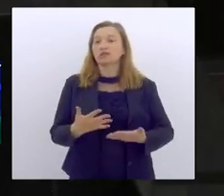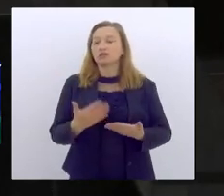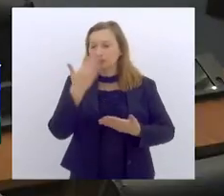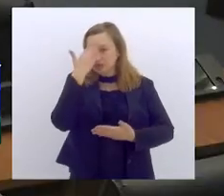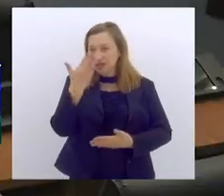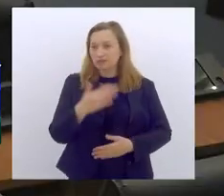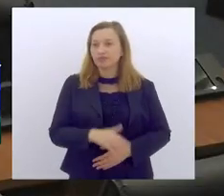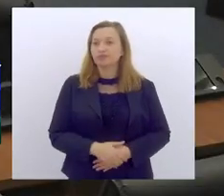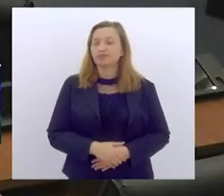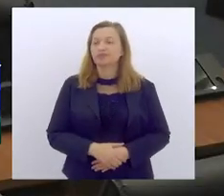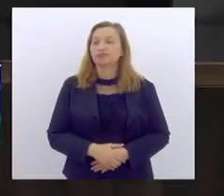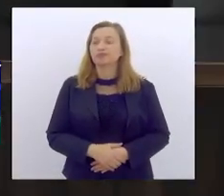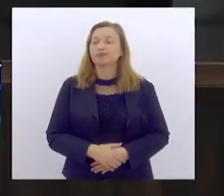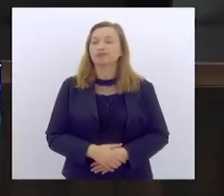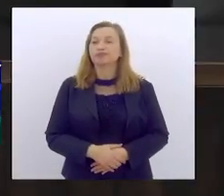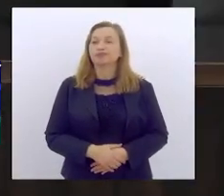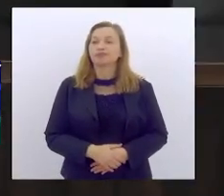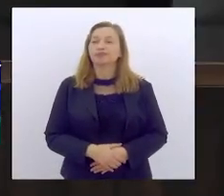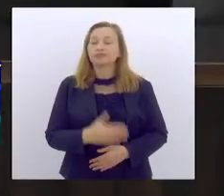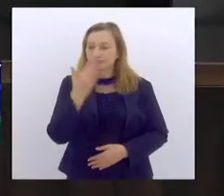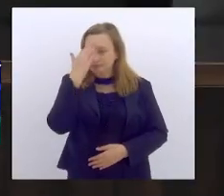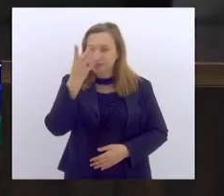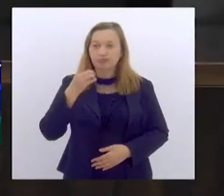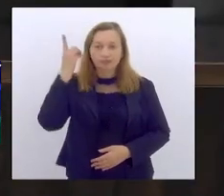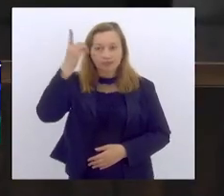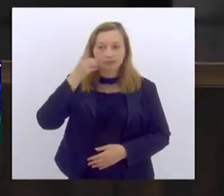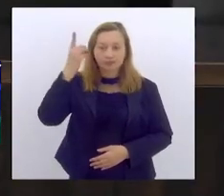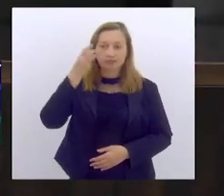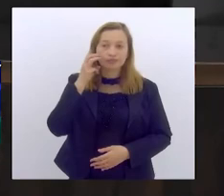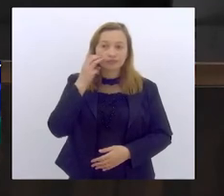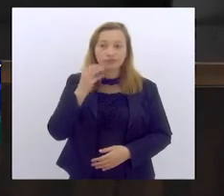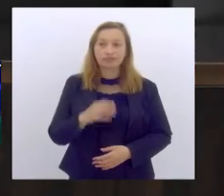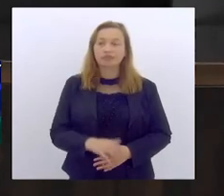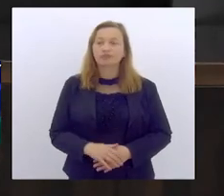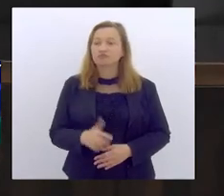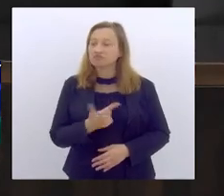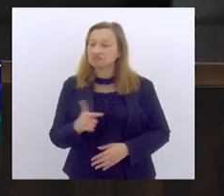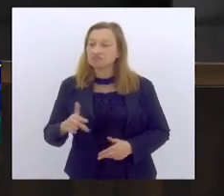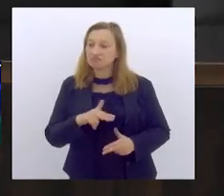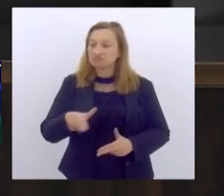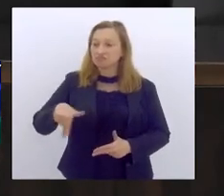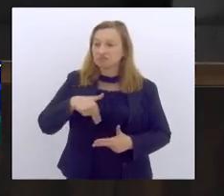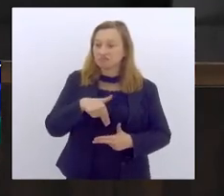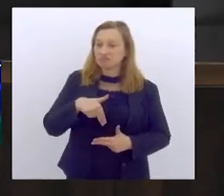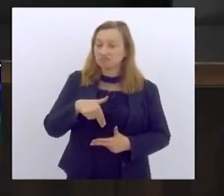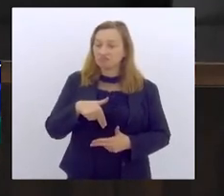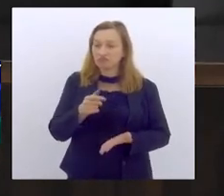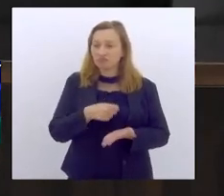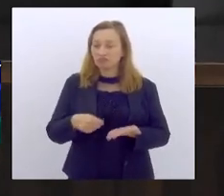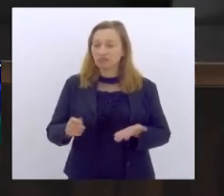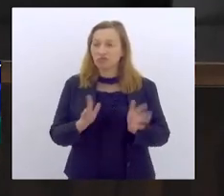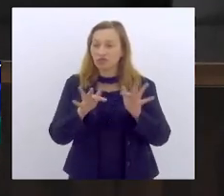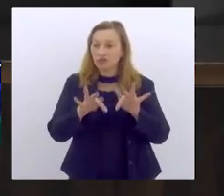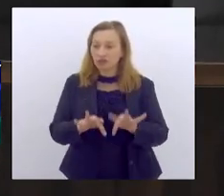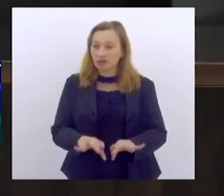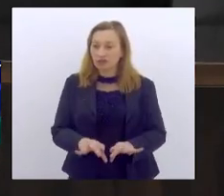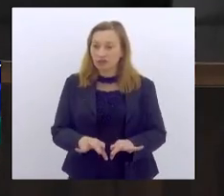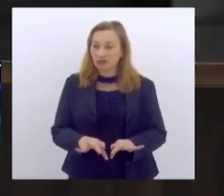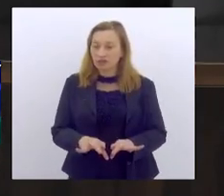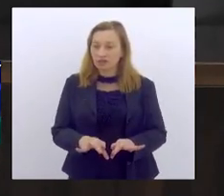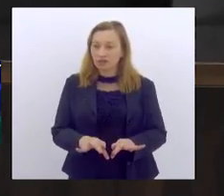instrutiva muito obrigado obrigado Nobre Deputado waldeck Carneiro não havendo mais nenhum Deputado escrito declaro suspensa